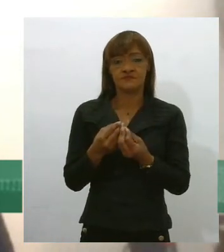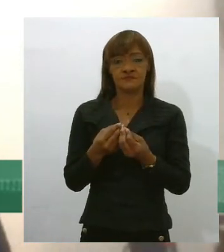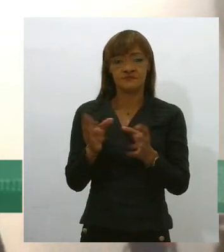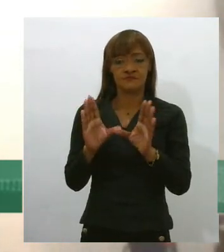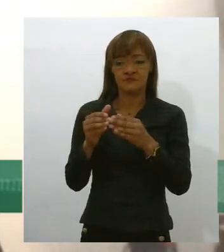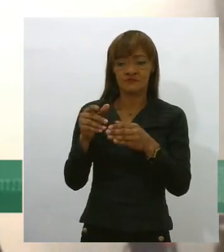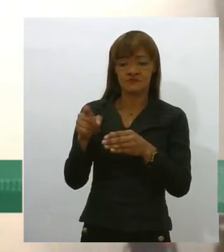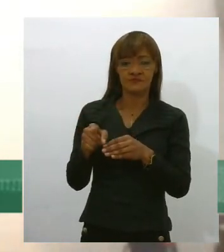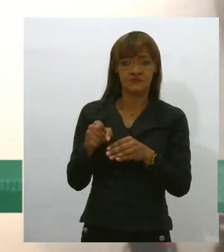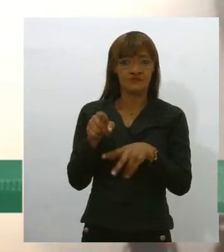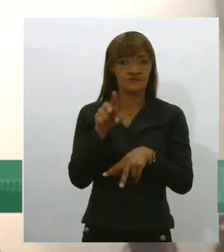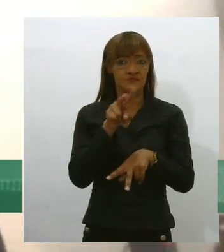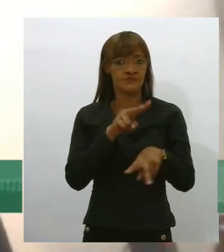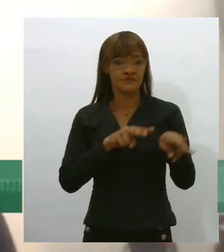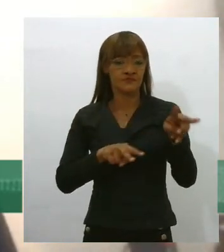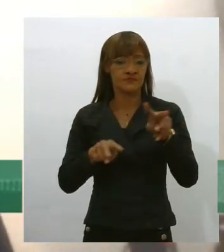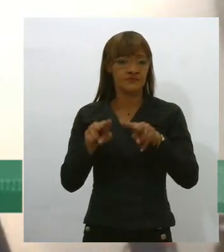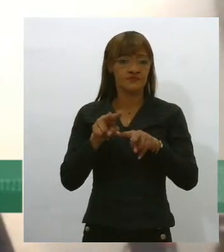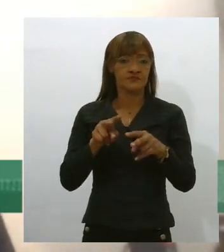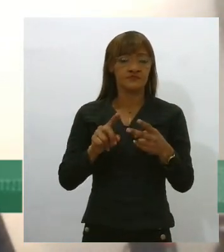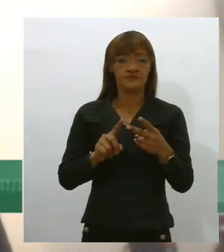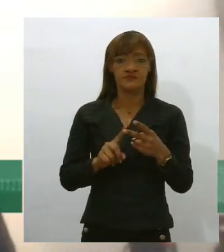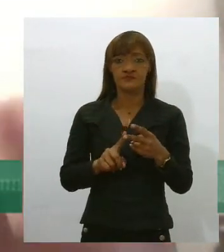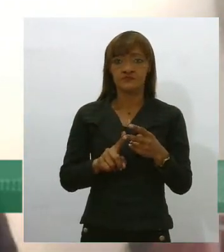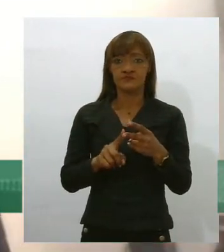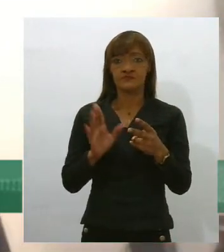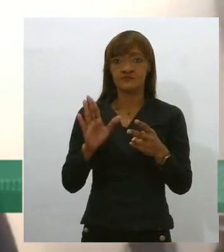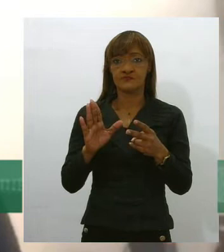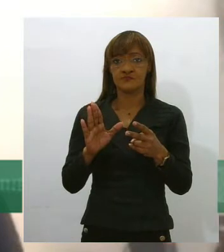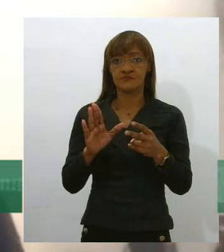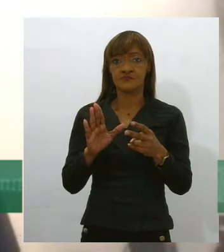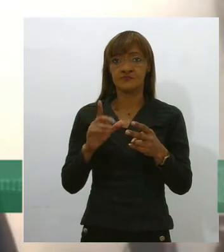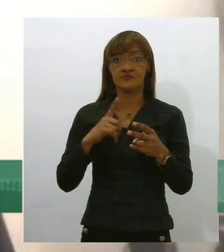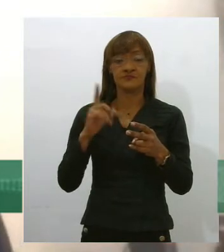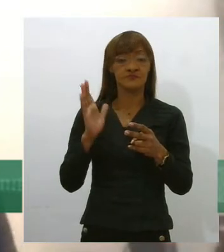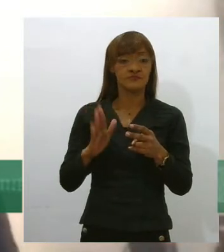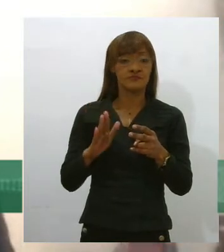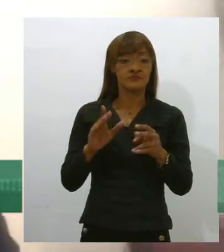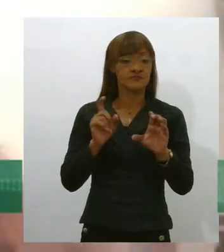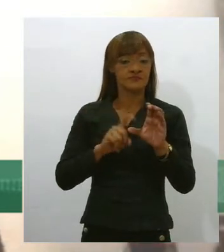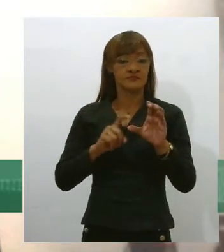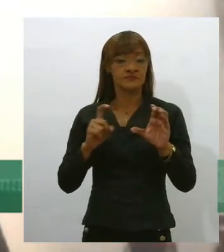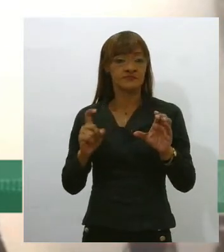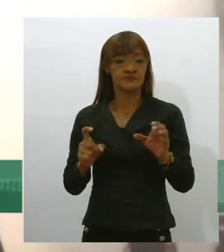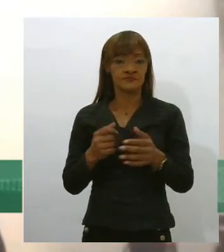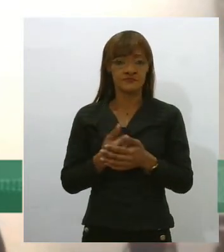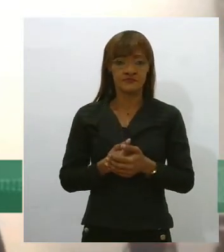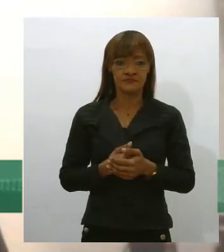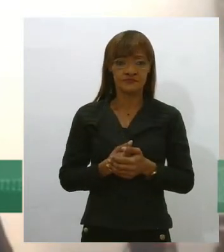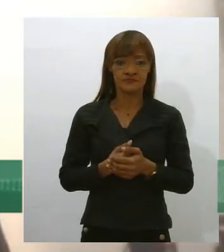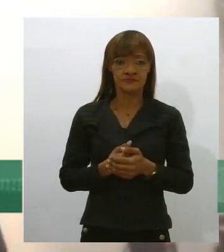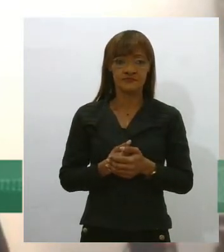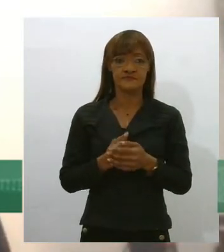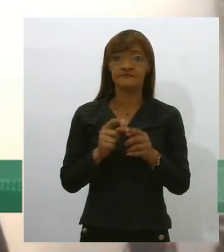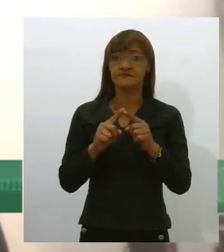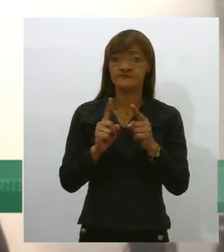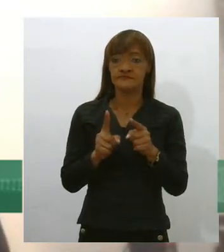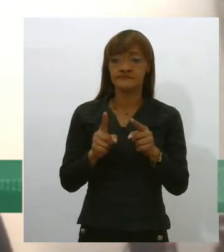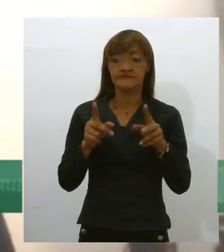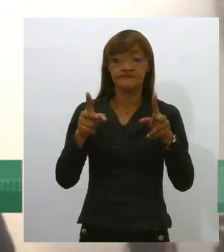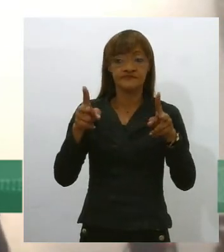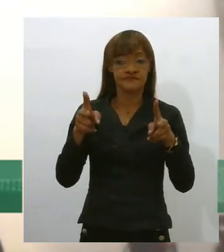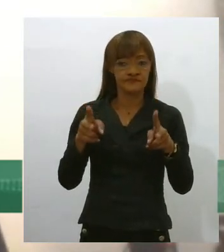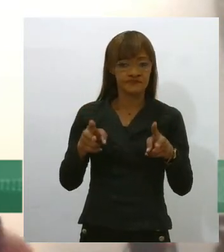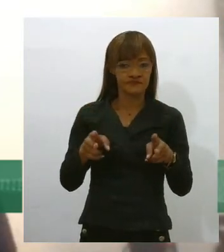com a produtora independente é e colocar aqui na minha televisão eu tô colocando nesse mesmo Balaio nessa